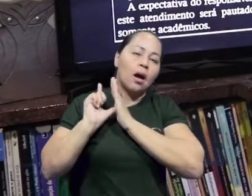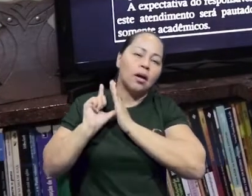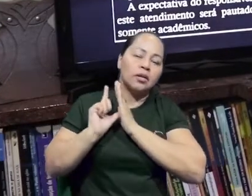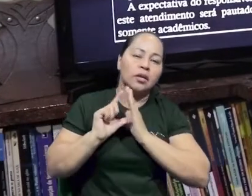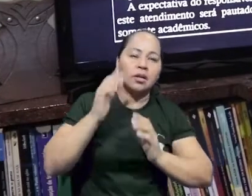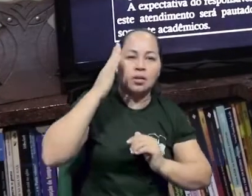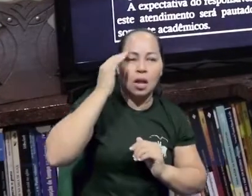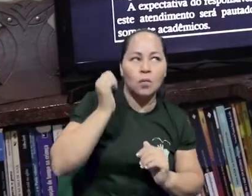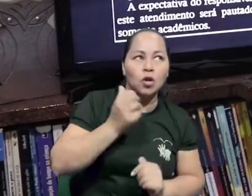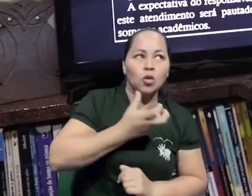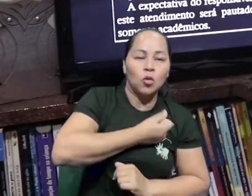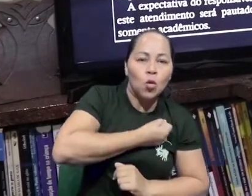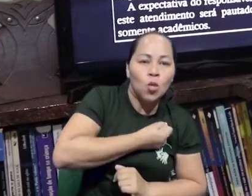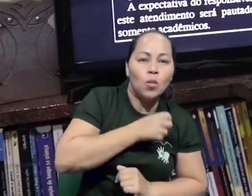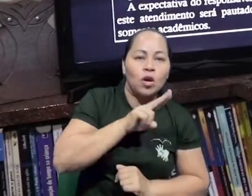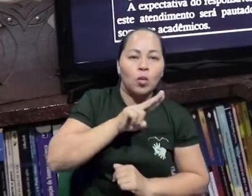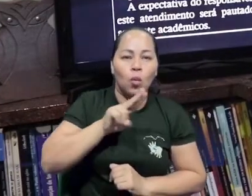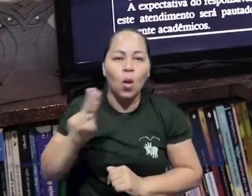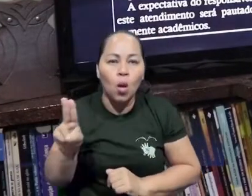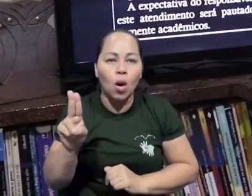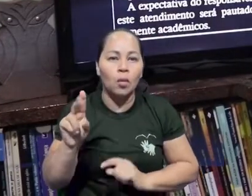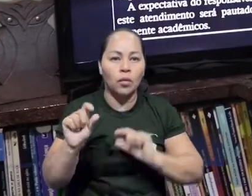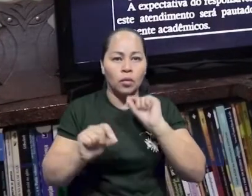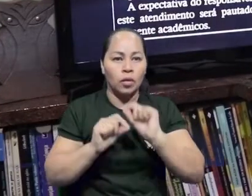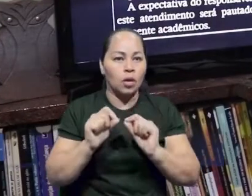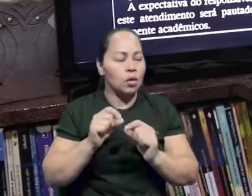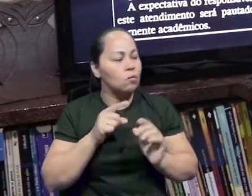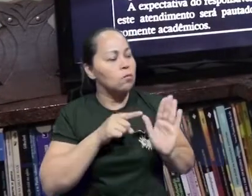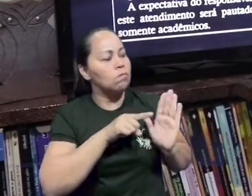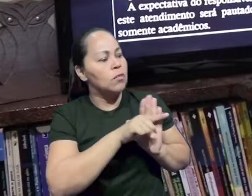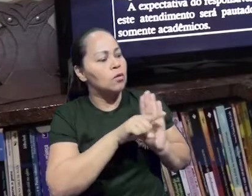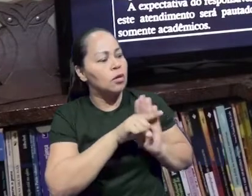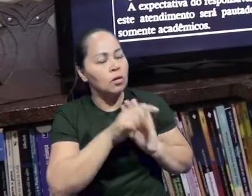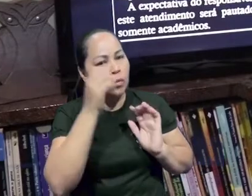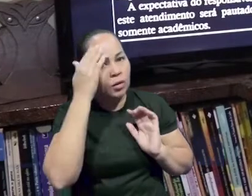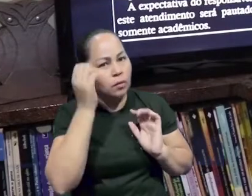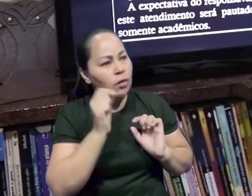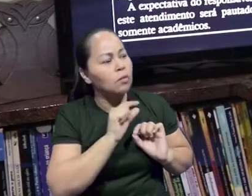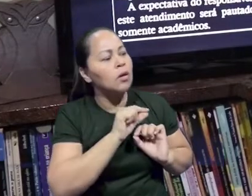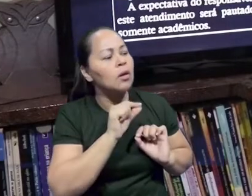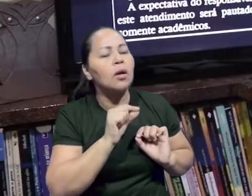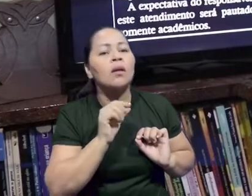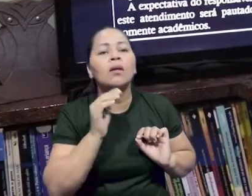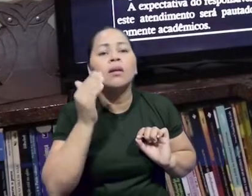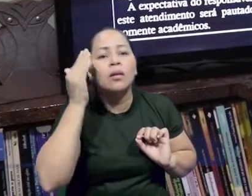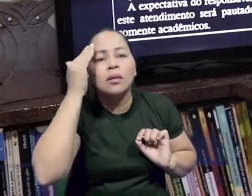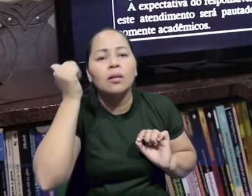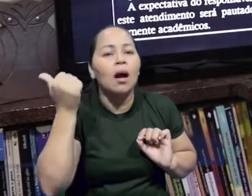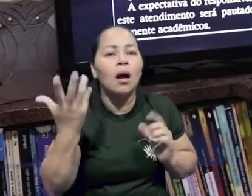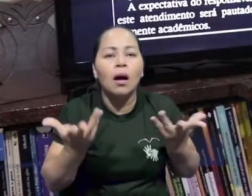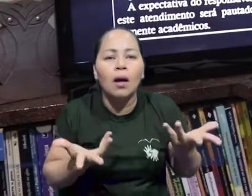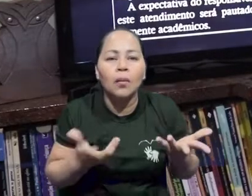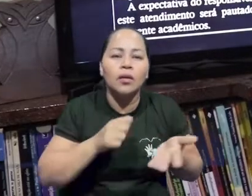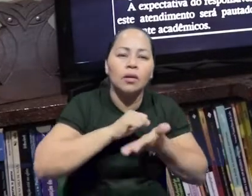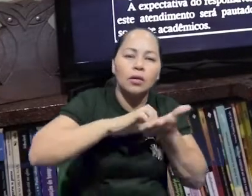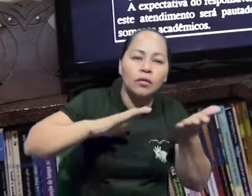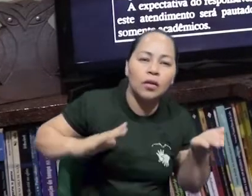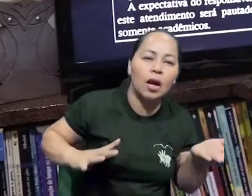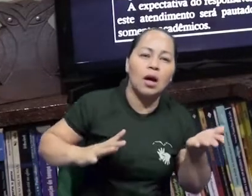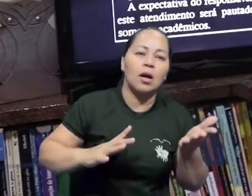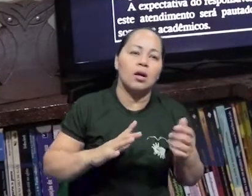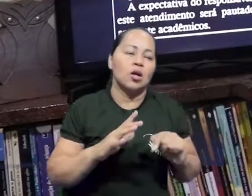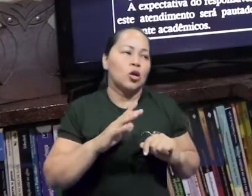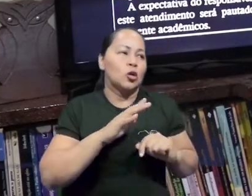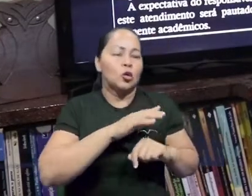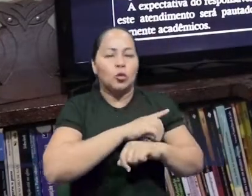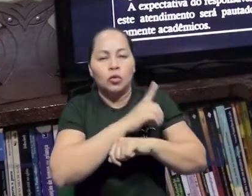alfabeto. Então tem alunos que a gente precisa incluir um currículo funcional, né, para eles saber as atividades de